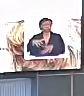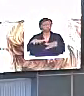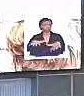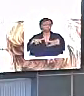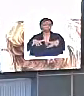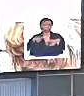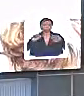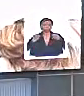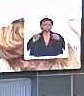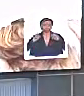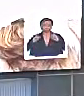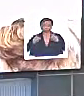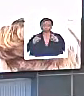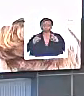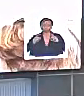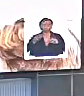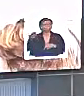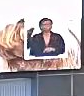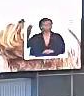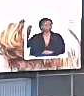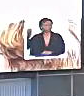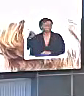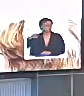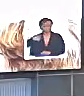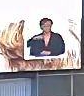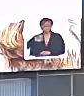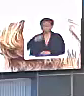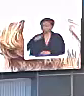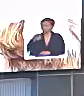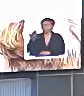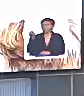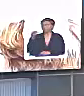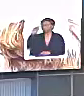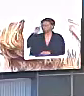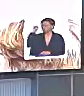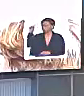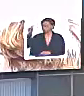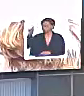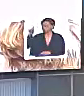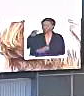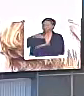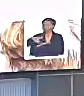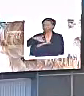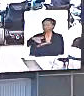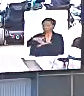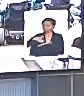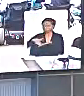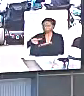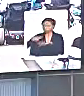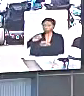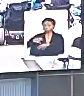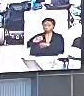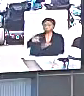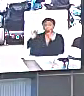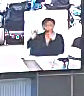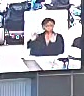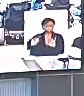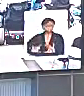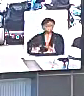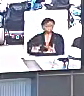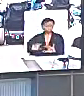audiência no passado quando eu era diretora de Educação Especial da secretaria de educação muito